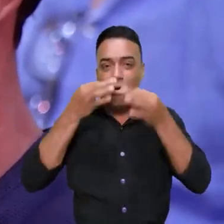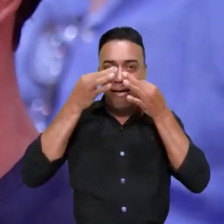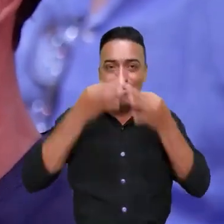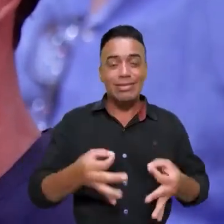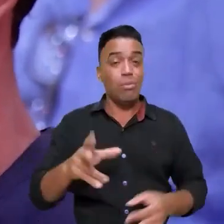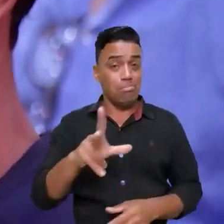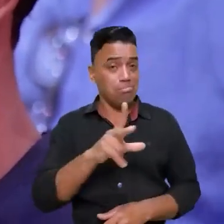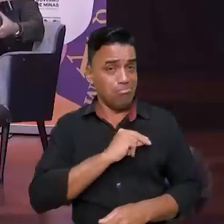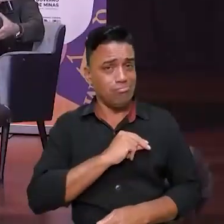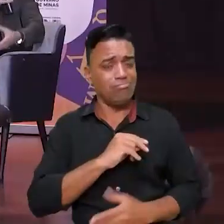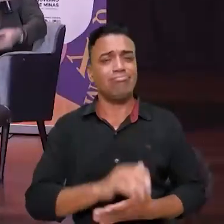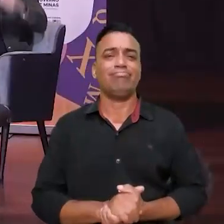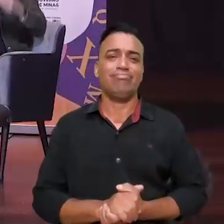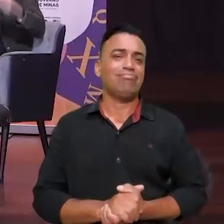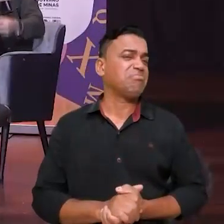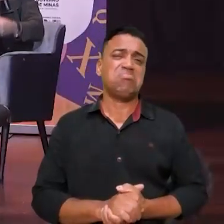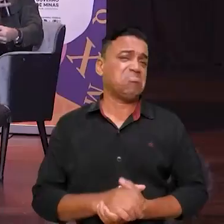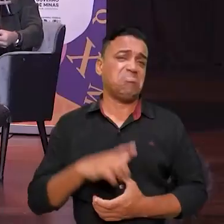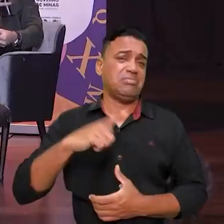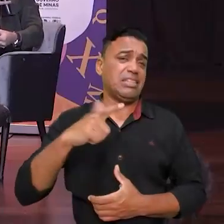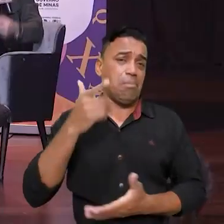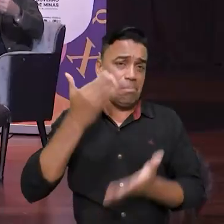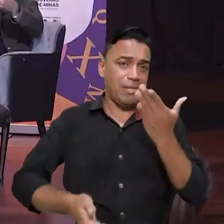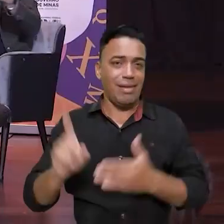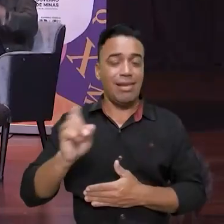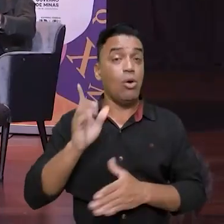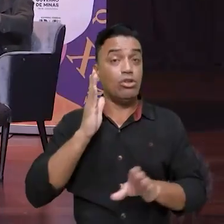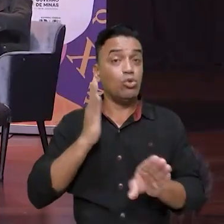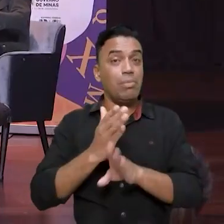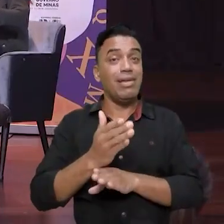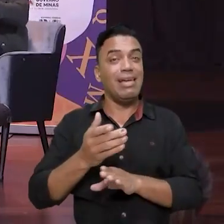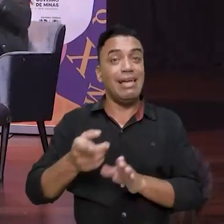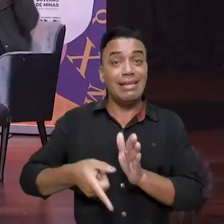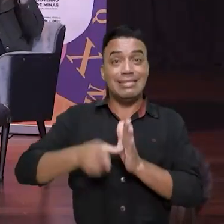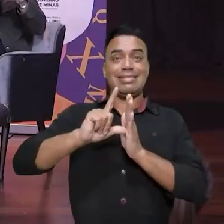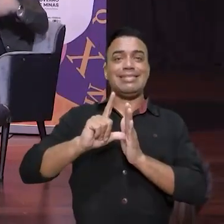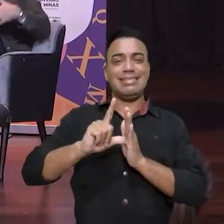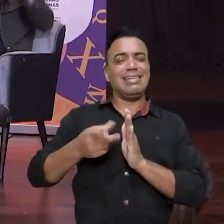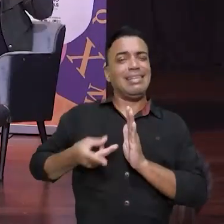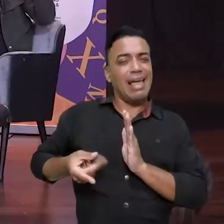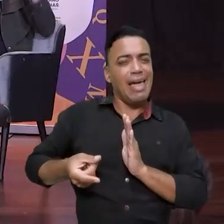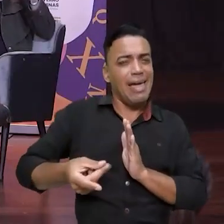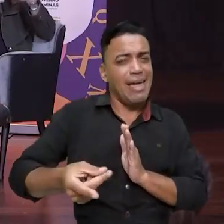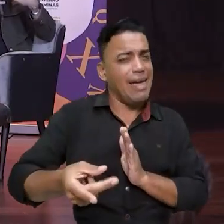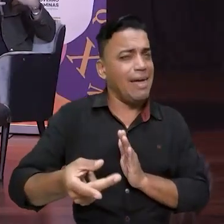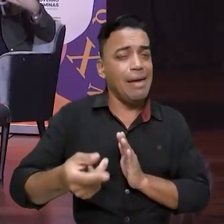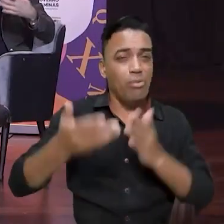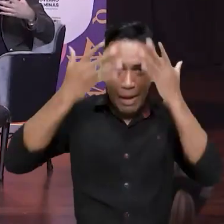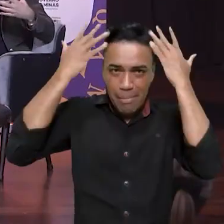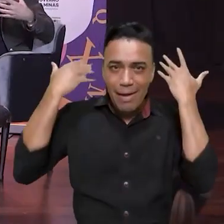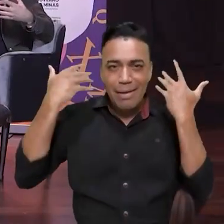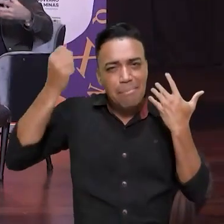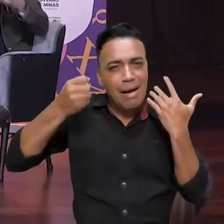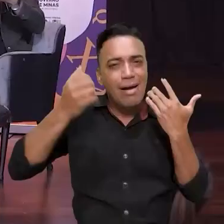atenção ao que merece tempo e atenção. Eu não tenho tempo a perder. Eu descobri isso cedo. cedo, já tem muito tempo, não é agora, era de cabeça branca, de